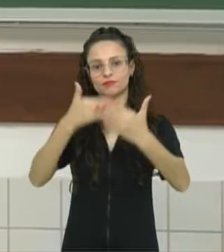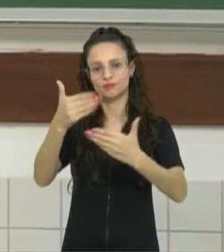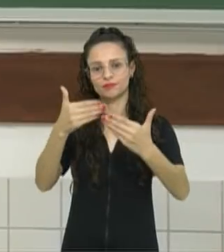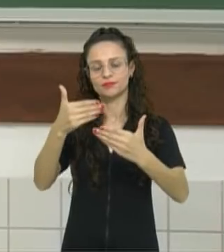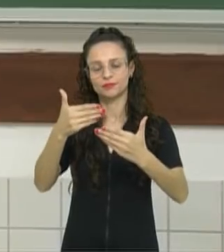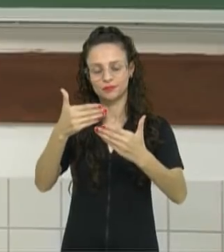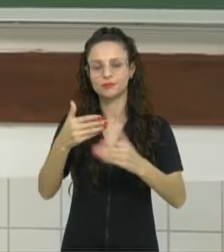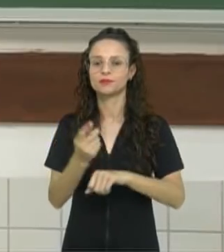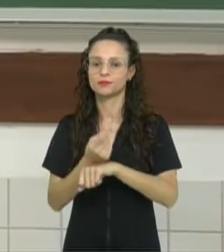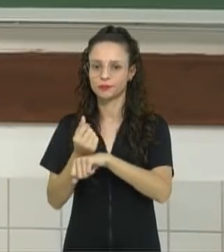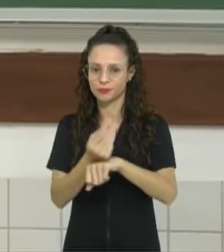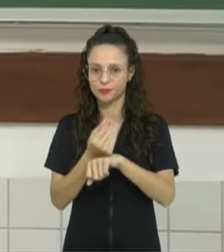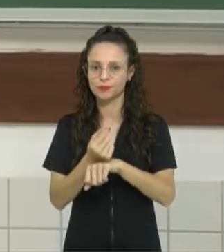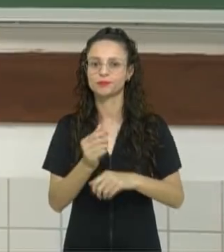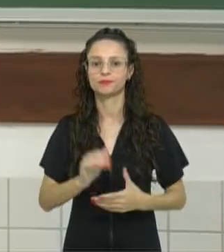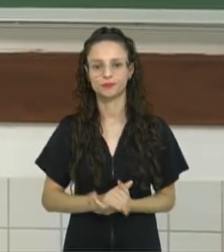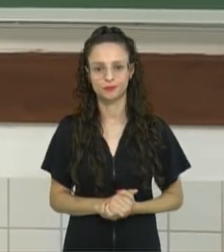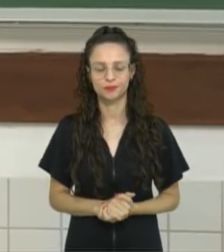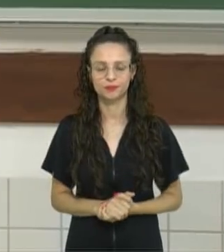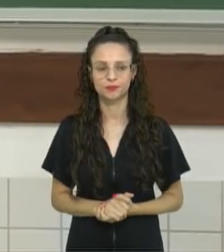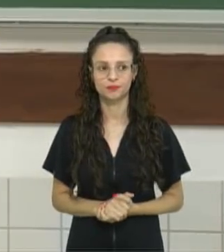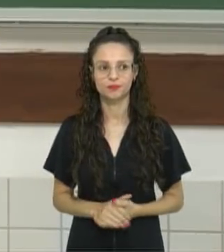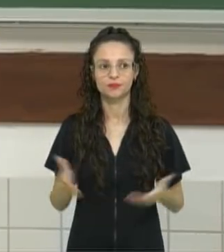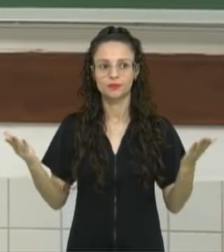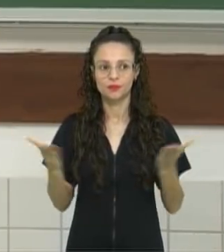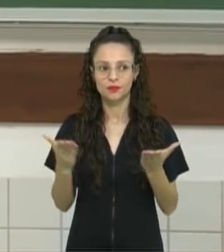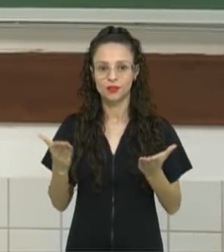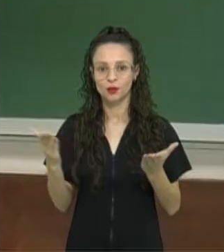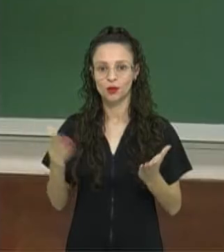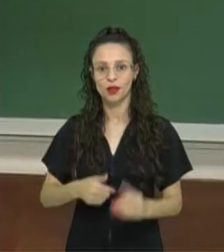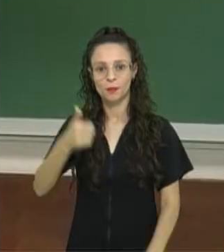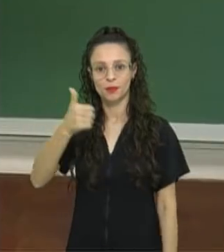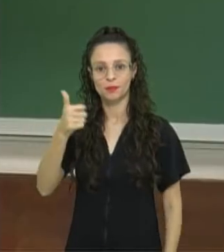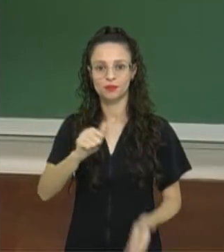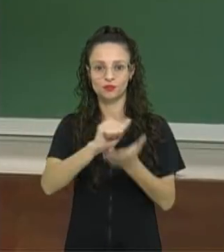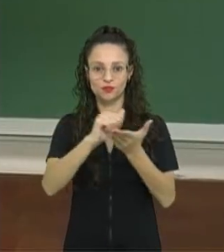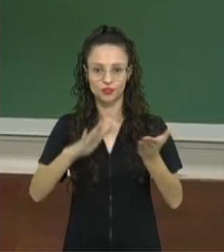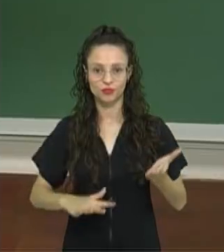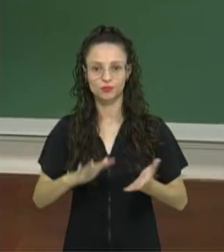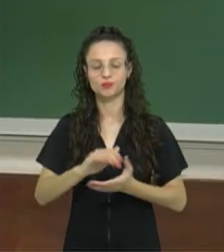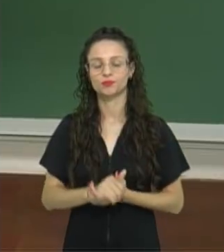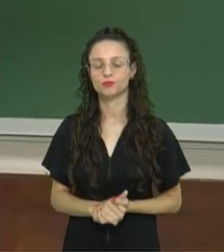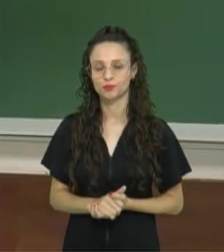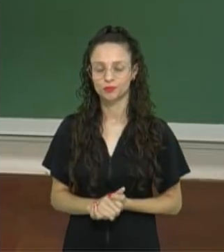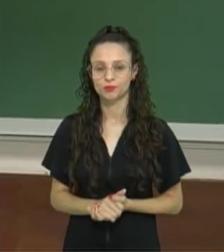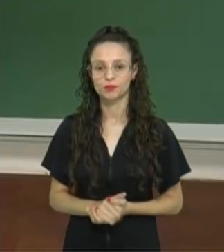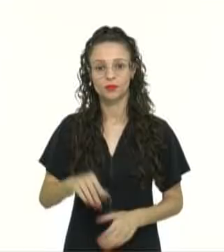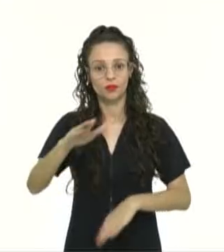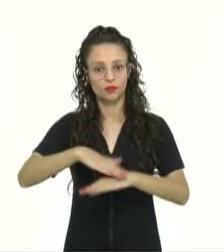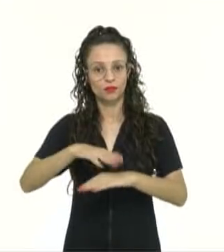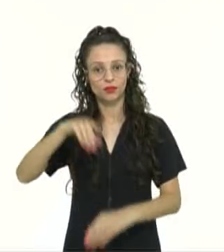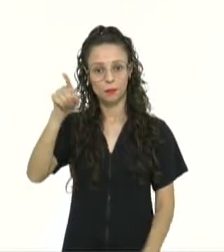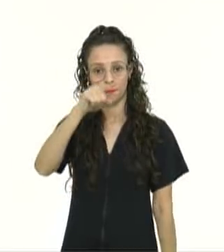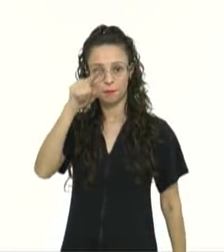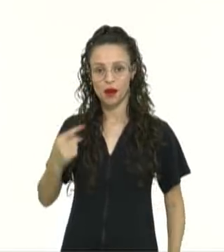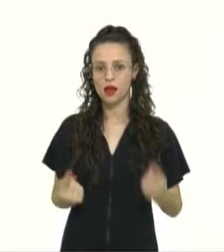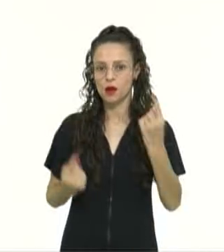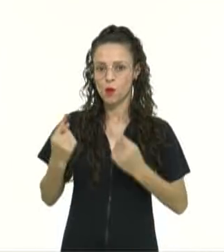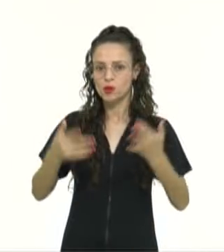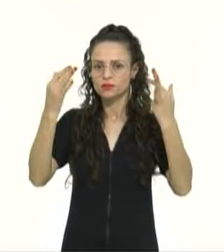desenvolvimento da sua economia. E agora nós vamos para a nossa primeira atividade. Assinale a